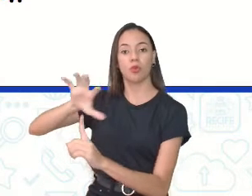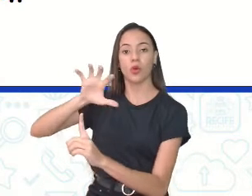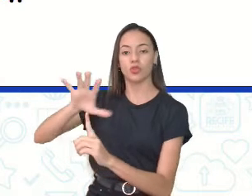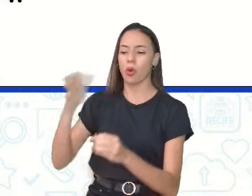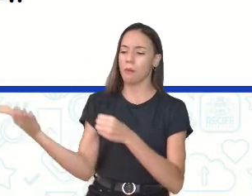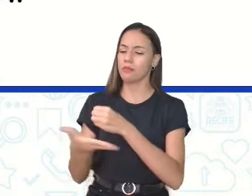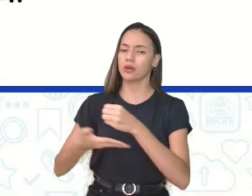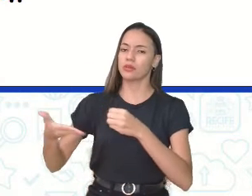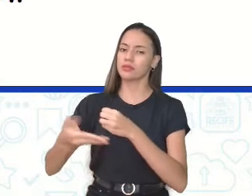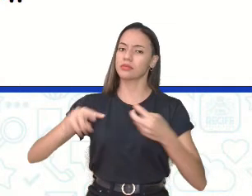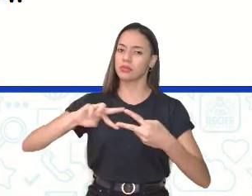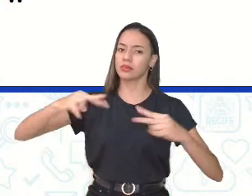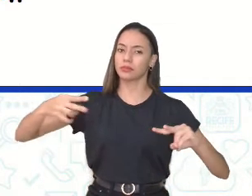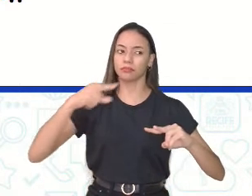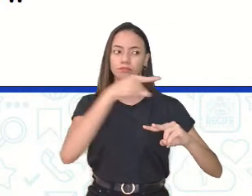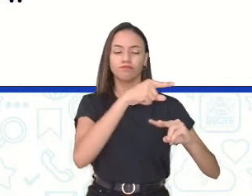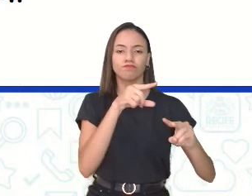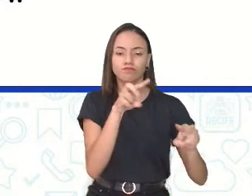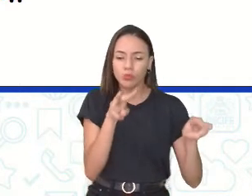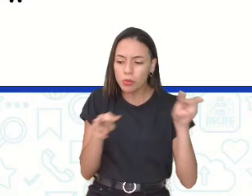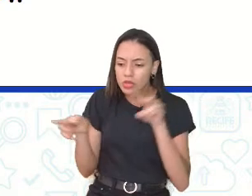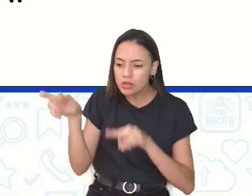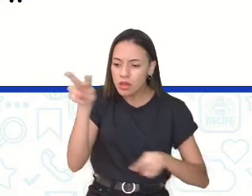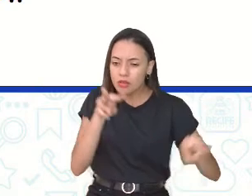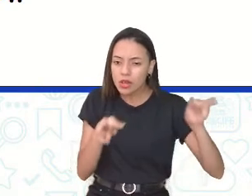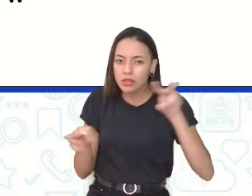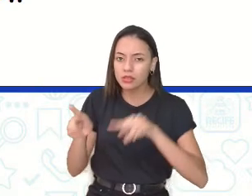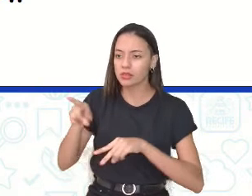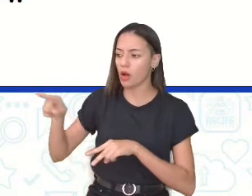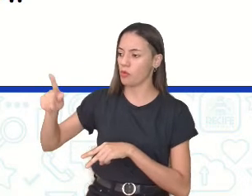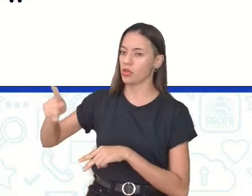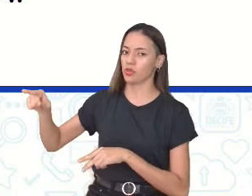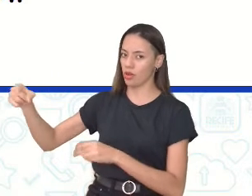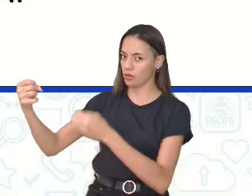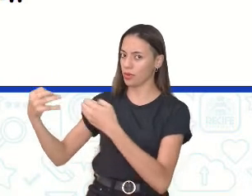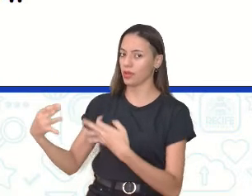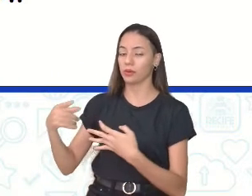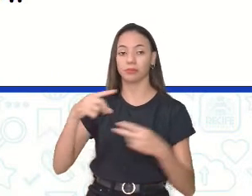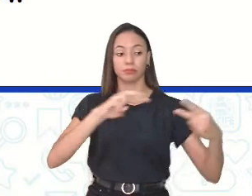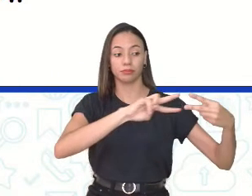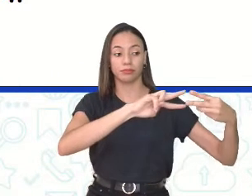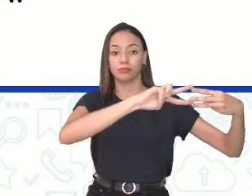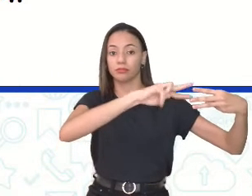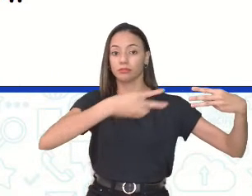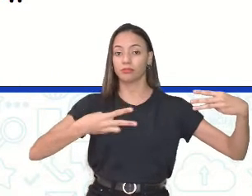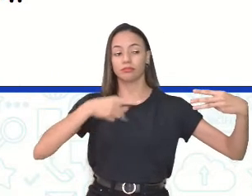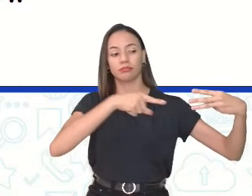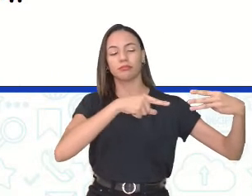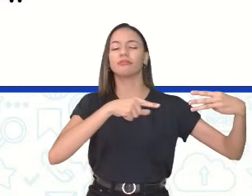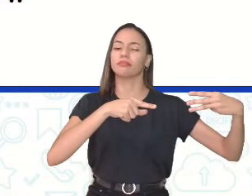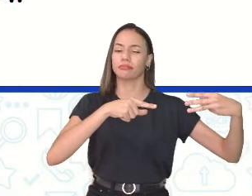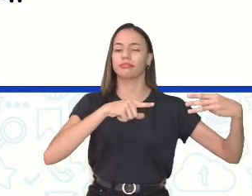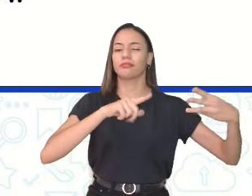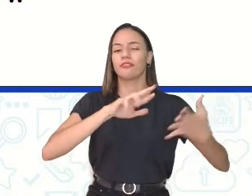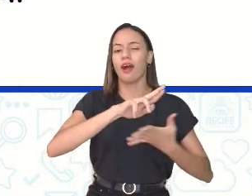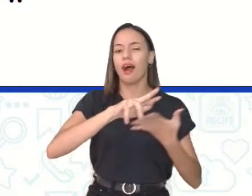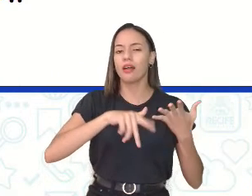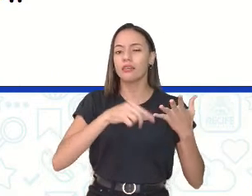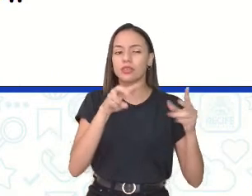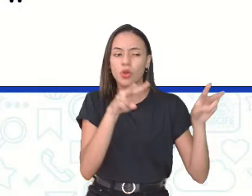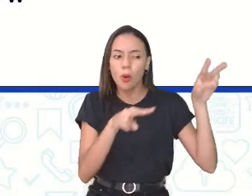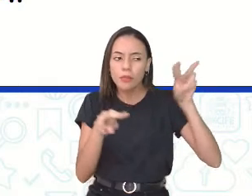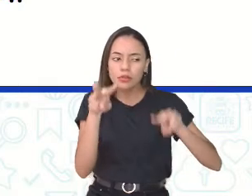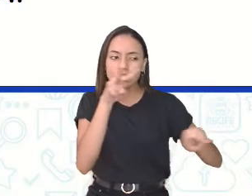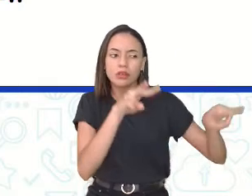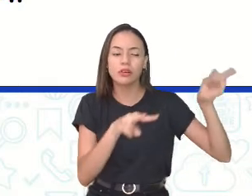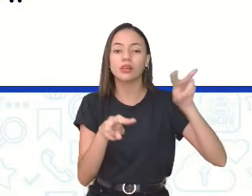a partir dessas observações dele, né, como a professora Viviane disse, eu acho que Mendel fez observação. É claro que ele fez observação, a gente